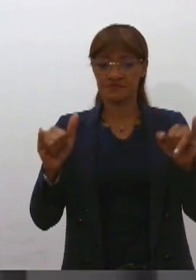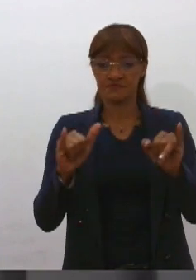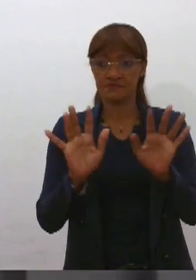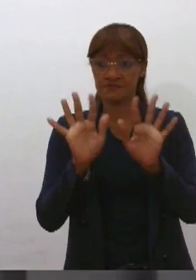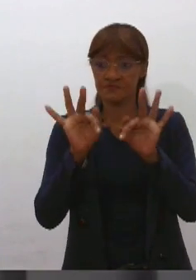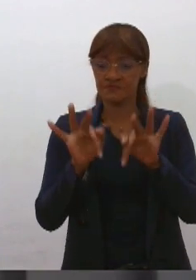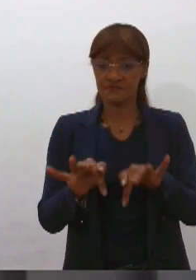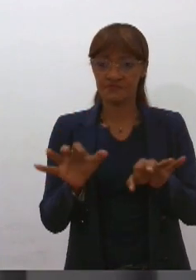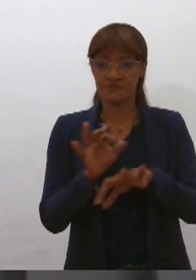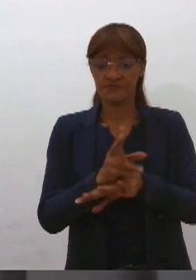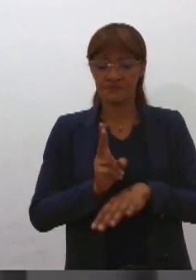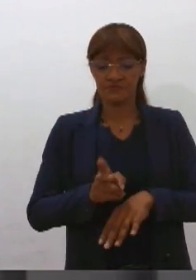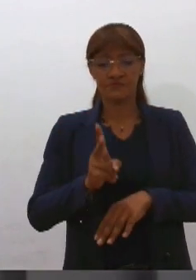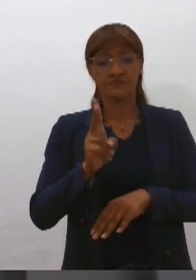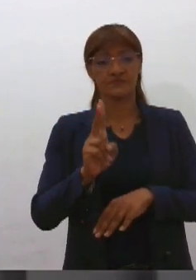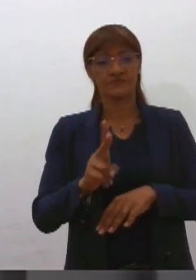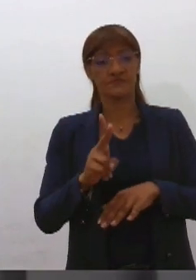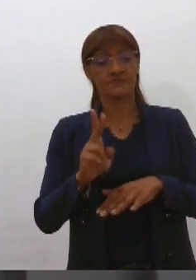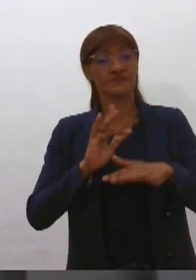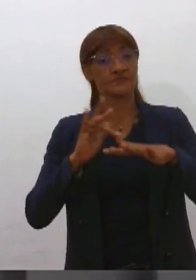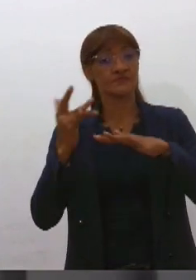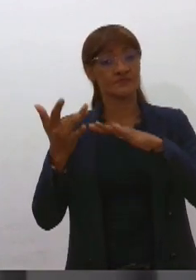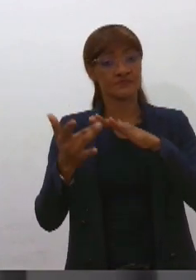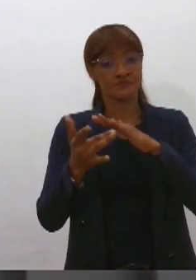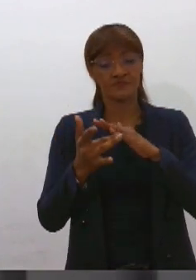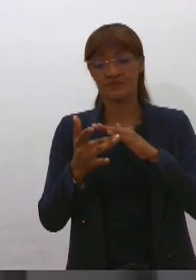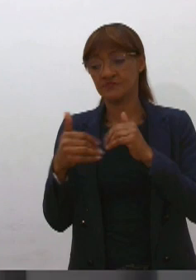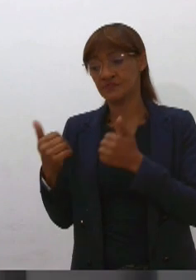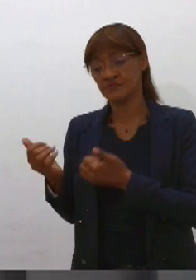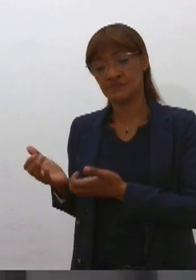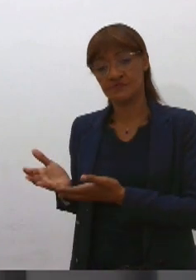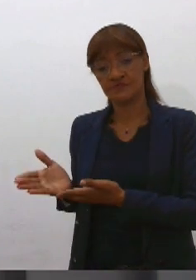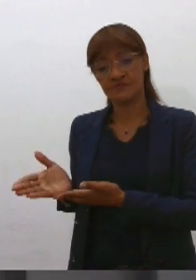a TV Alese nas redes sociais, no Face e Instagram, pelo